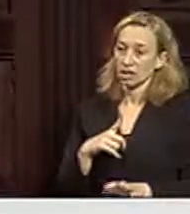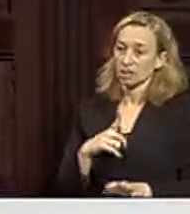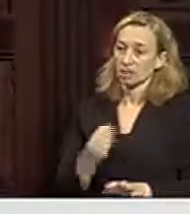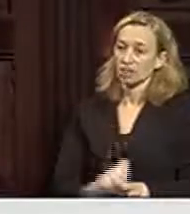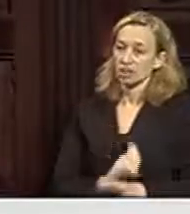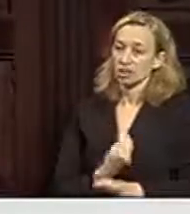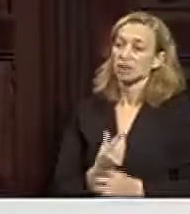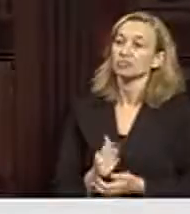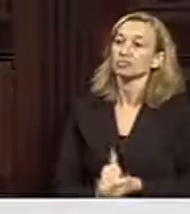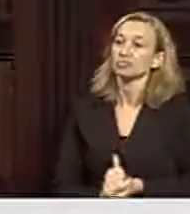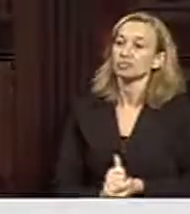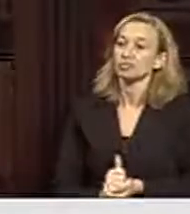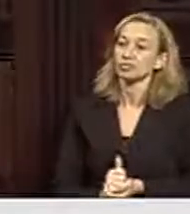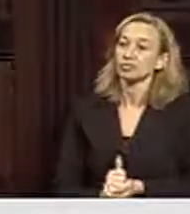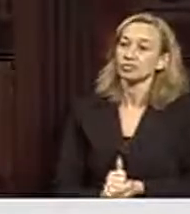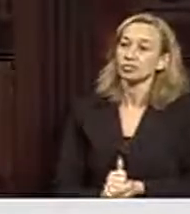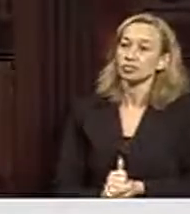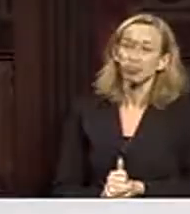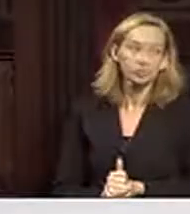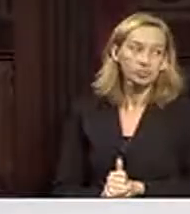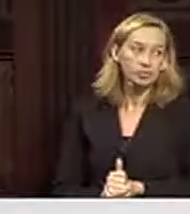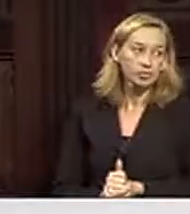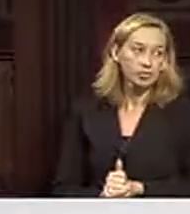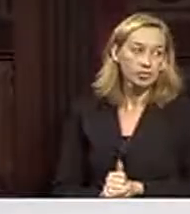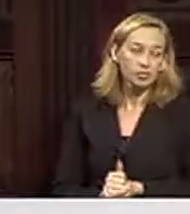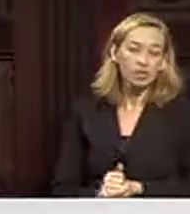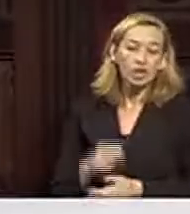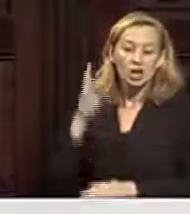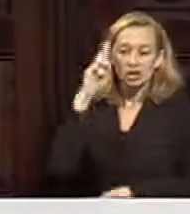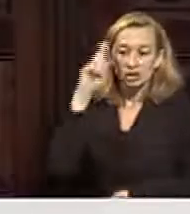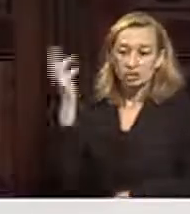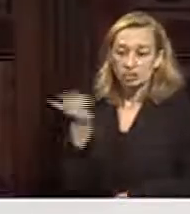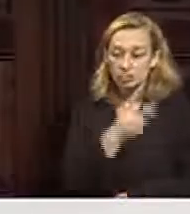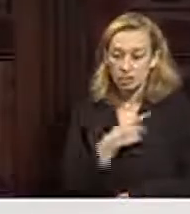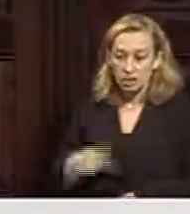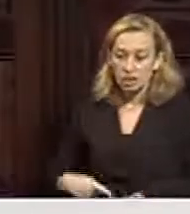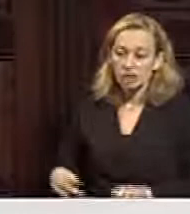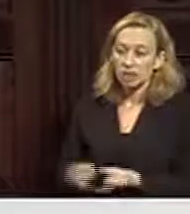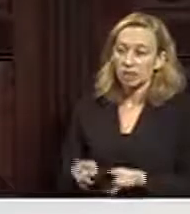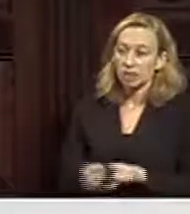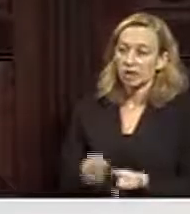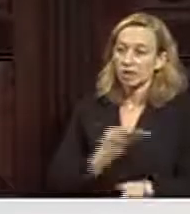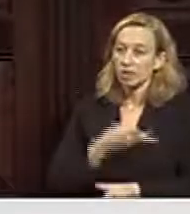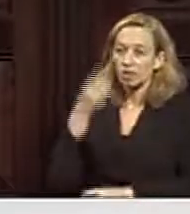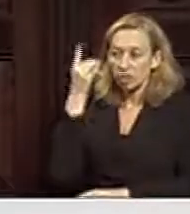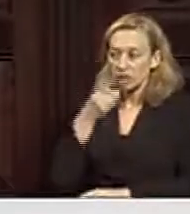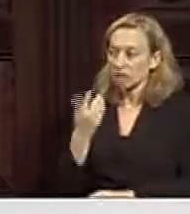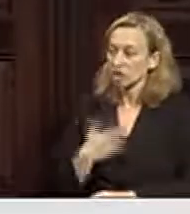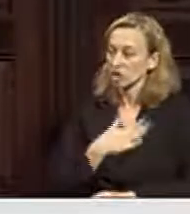da saúde. Portanto, senhora presidente, senhores deputados, eu gostaria de